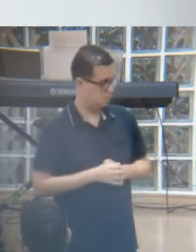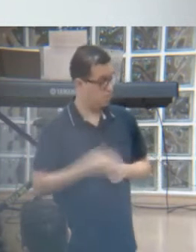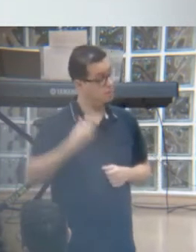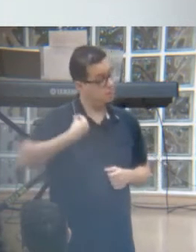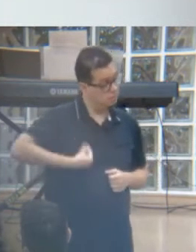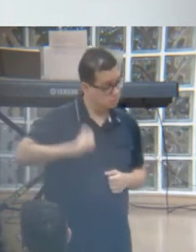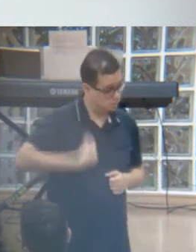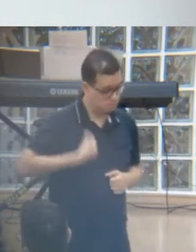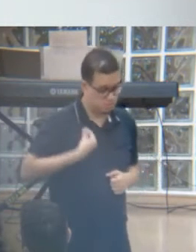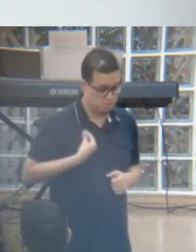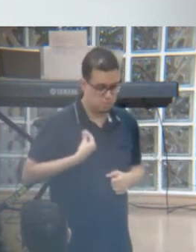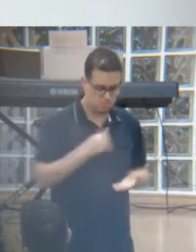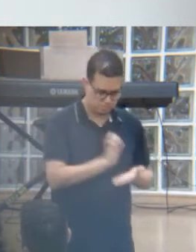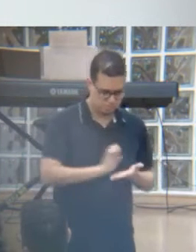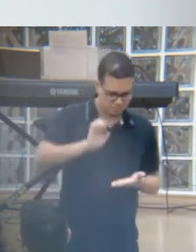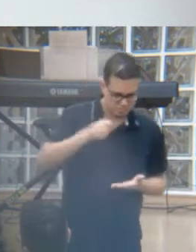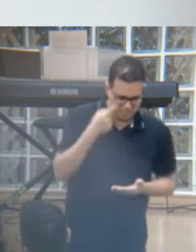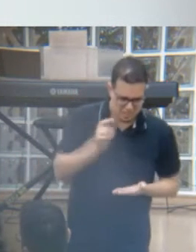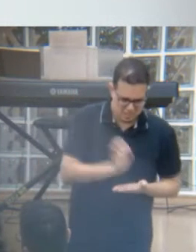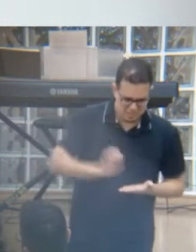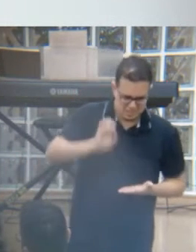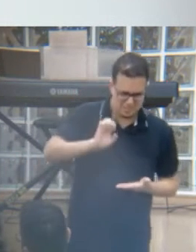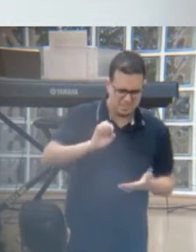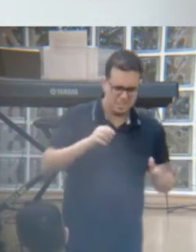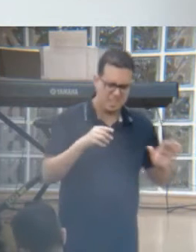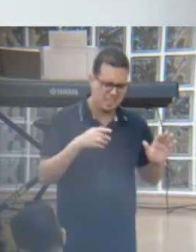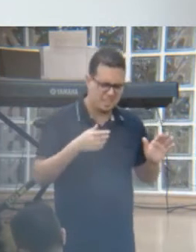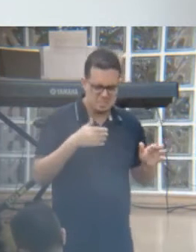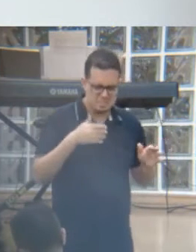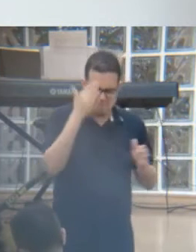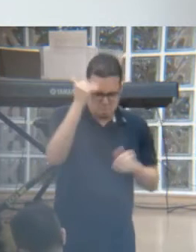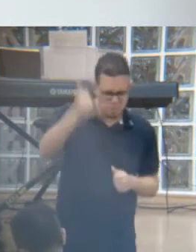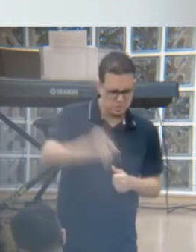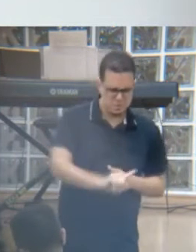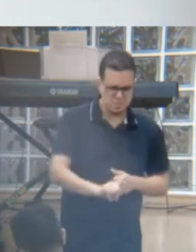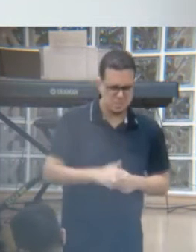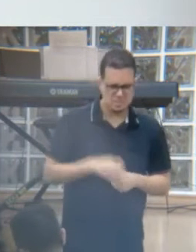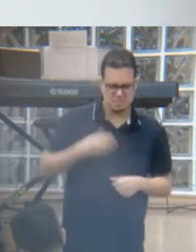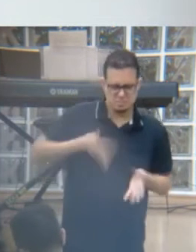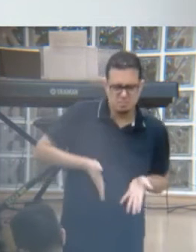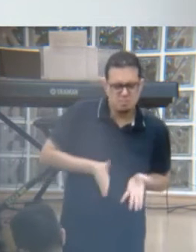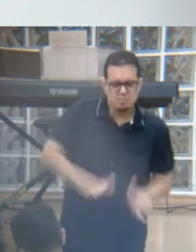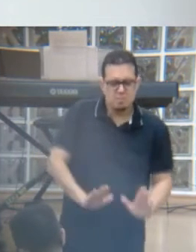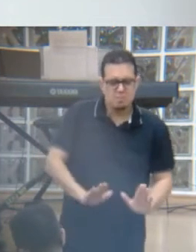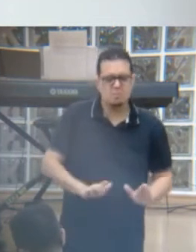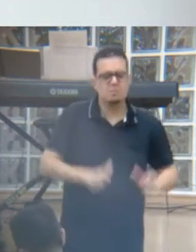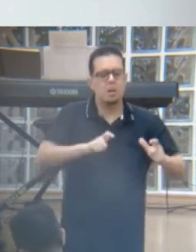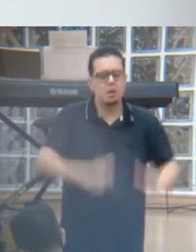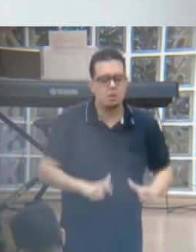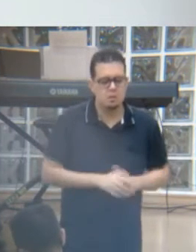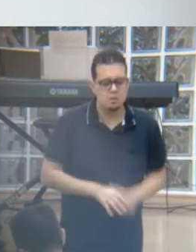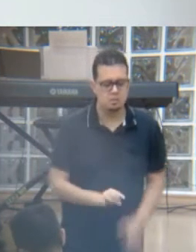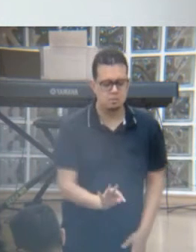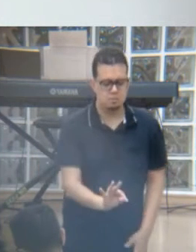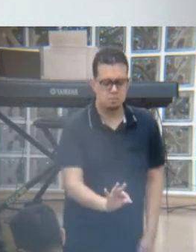Elias, um profeta ainda desconhecido, nascido em Tisbé. Por isso,